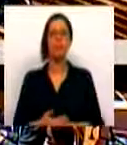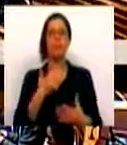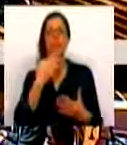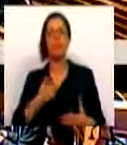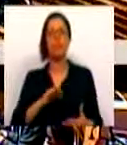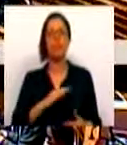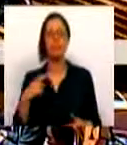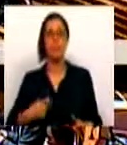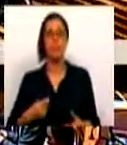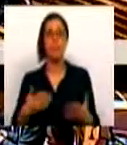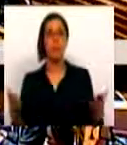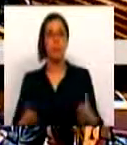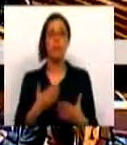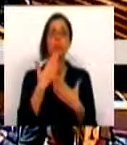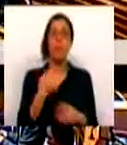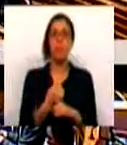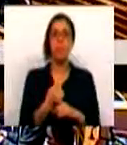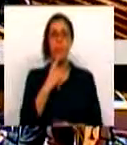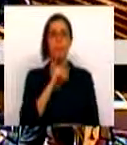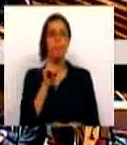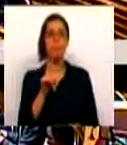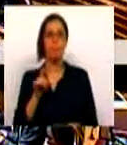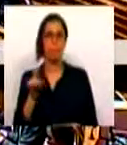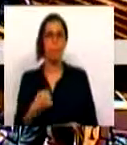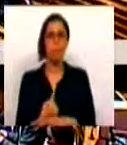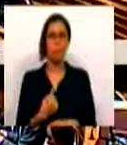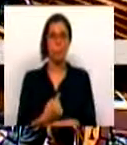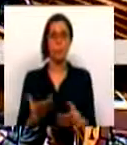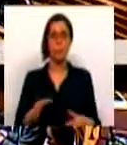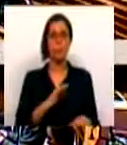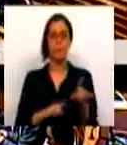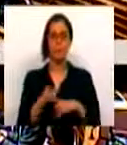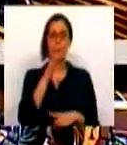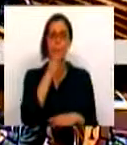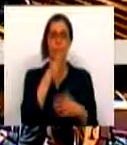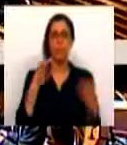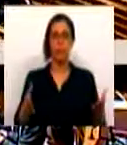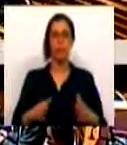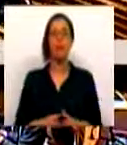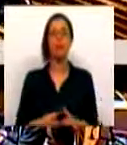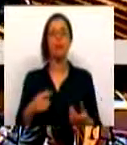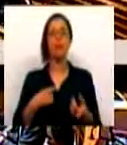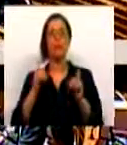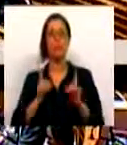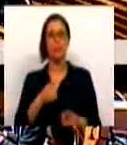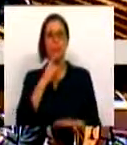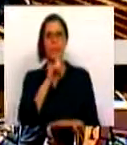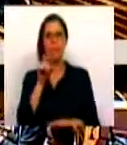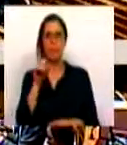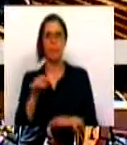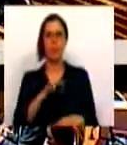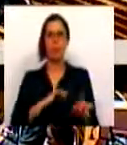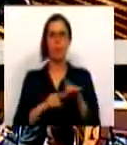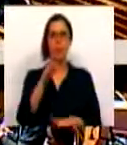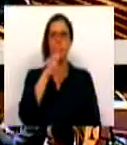Muito obrigado, Sr. Presidente. Agradeço também as questões colocadas pelos senhores deputados. Começo pelas questões colocadas pelo